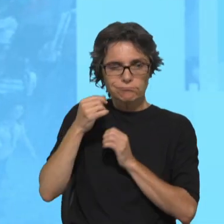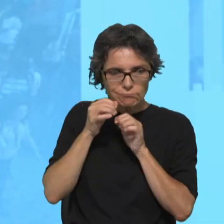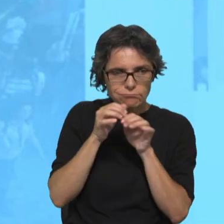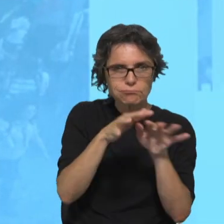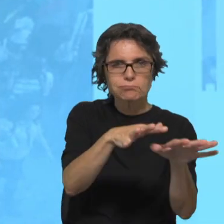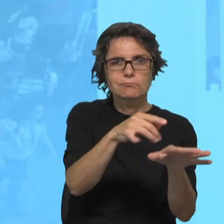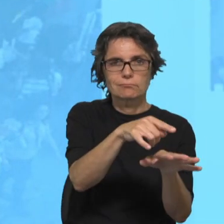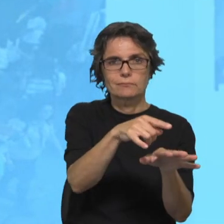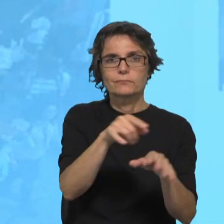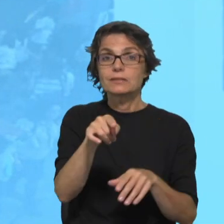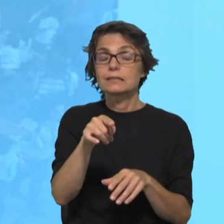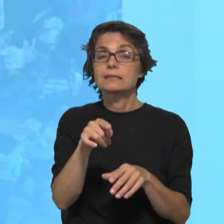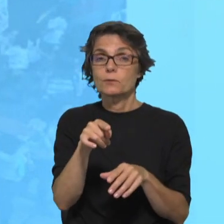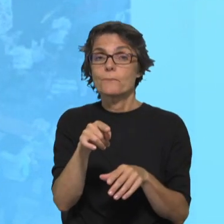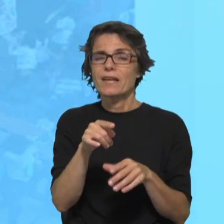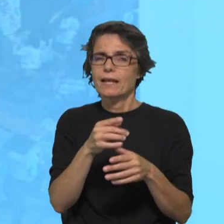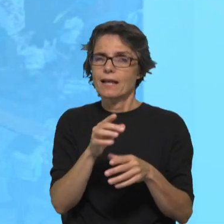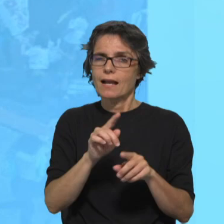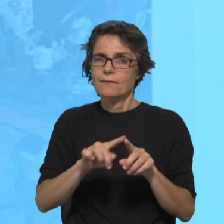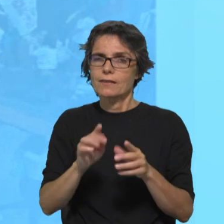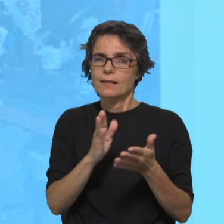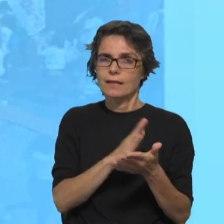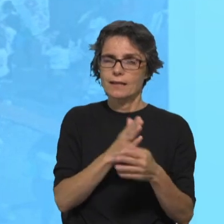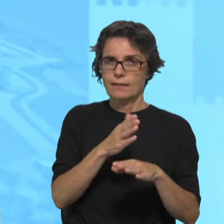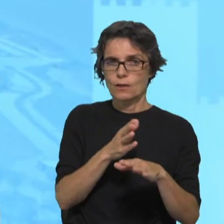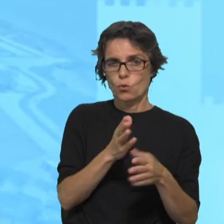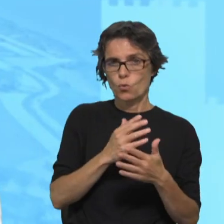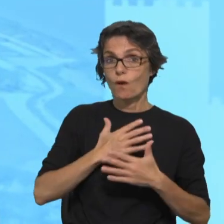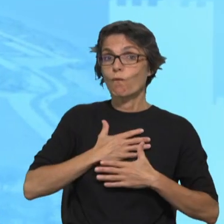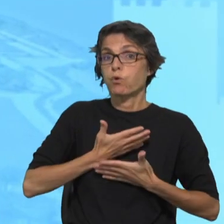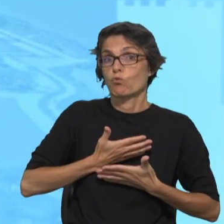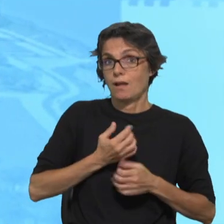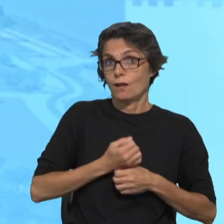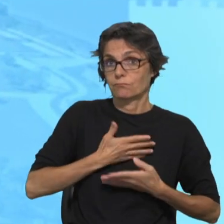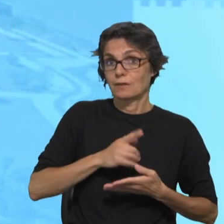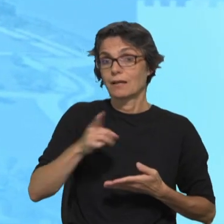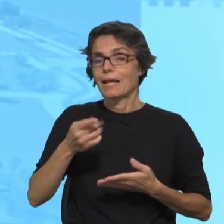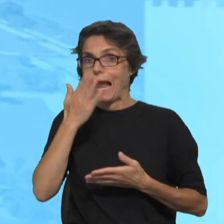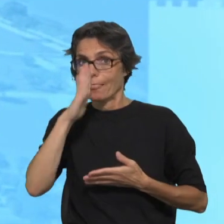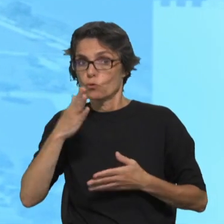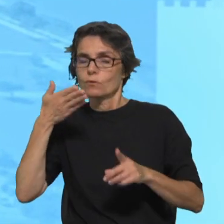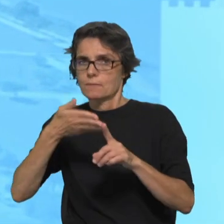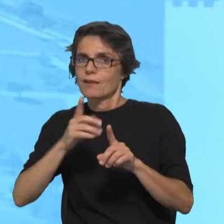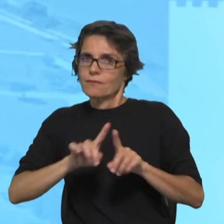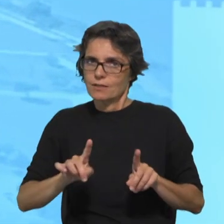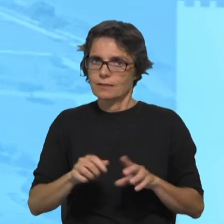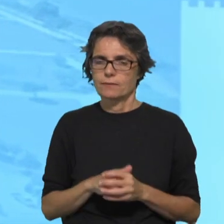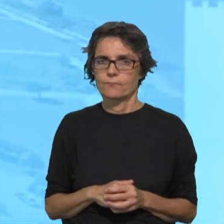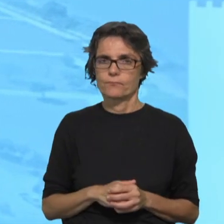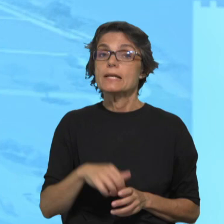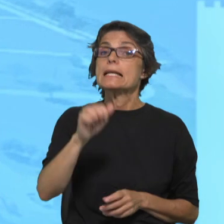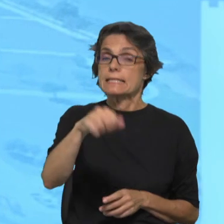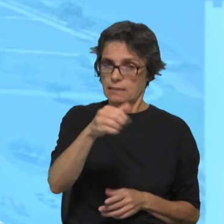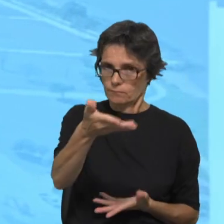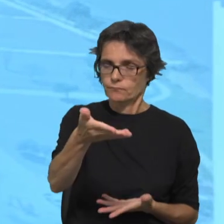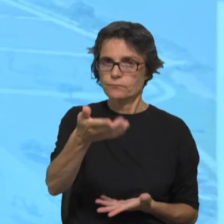a diferença entre o voluntariado e a atitude missionária, é isso? Sim, no fundo é isso, é sempre tendo o carisma